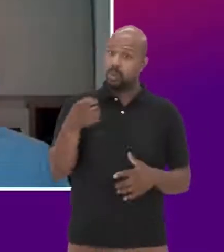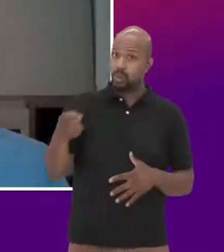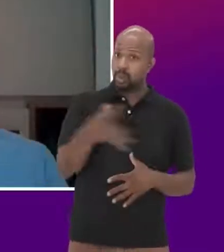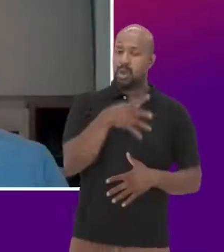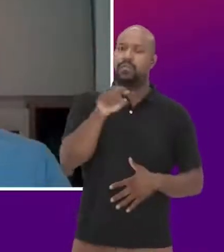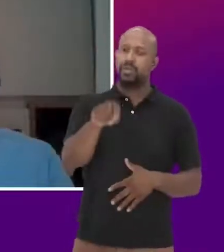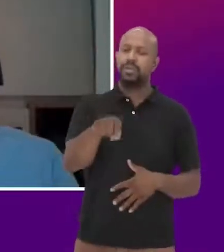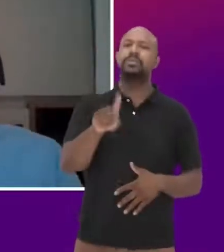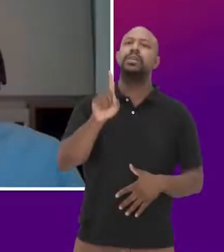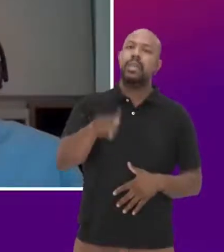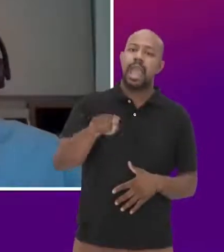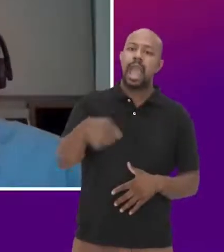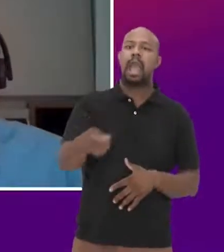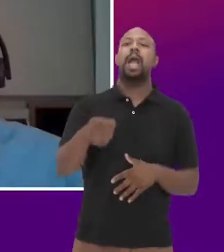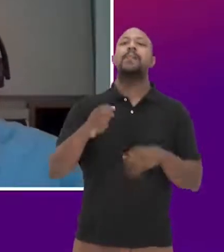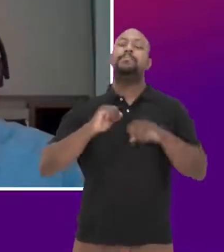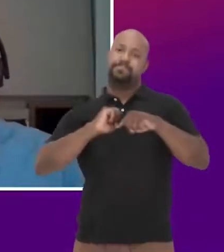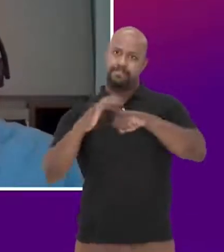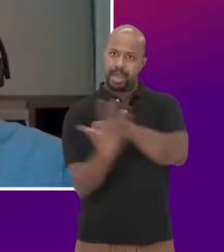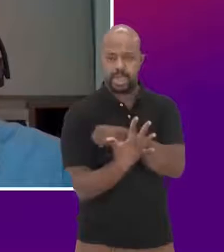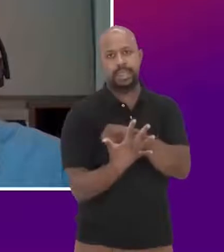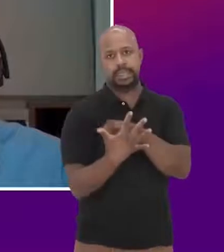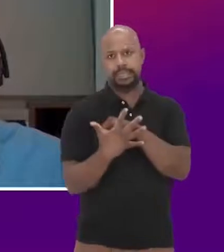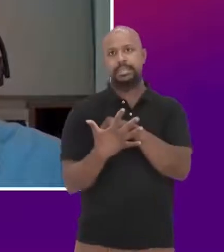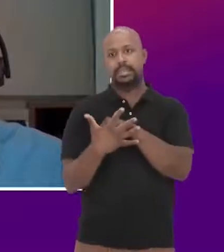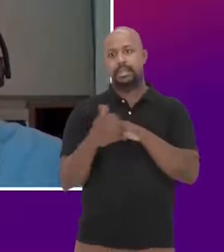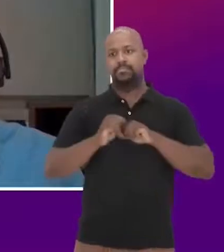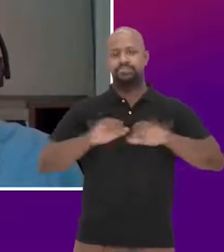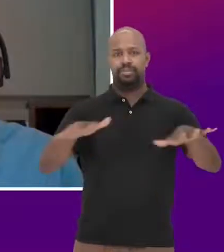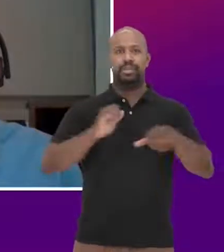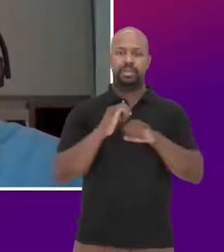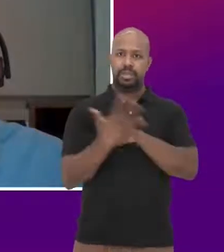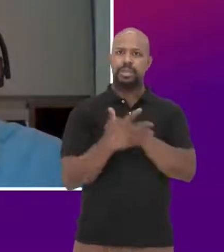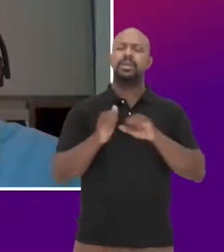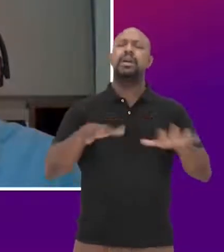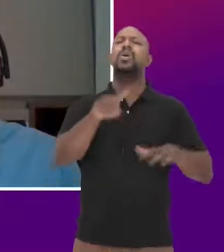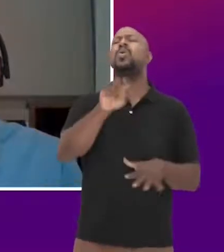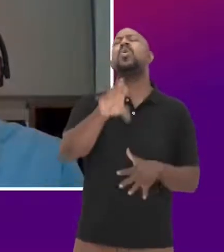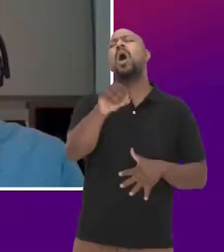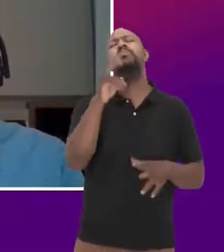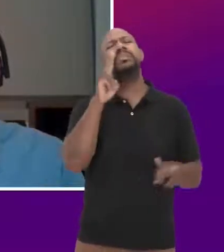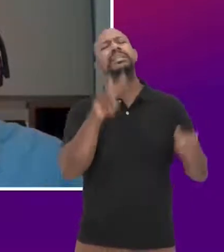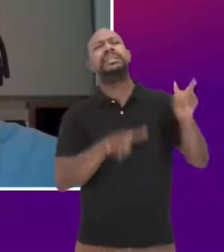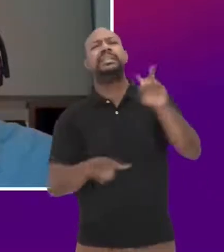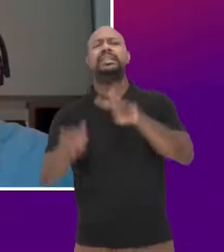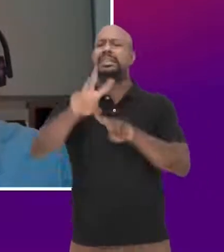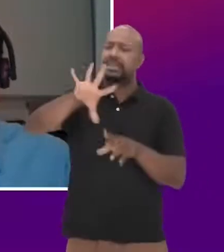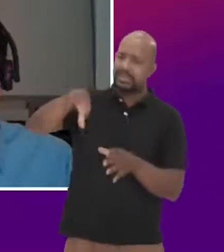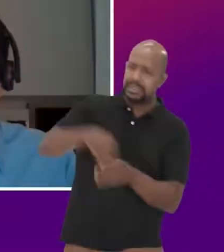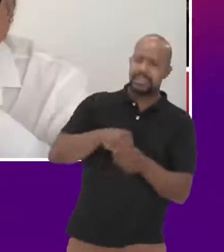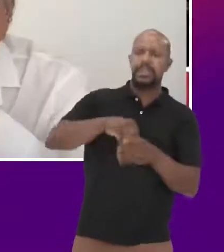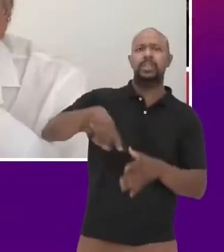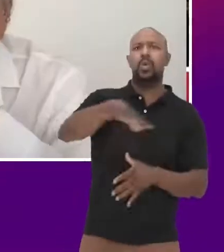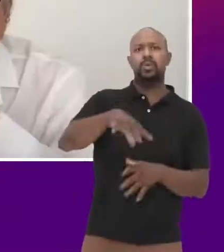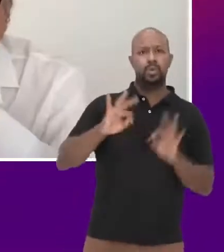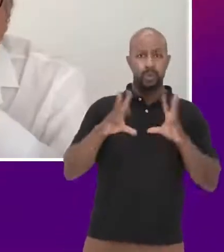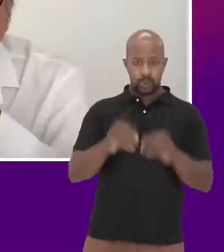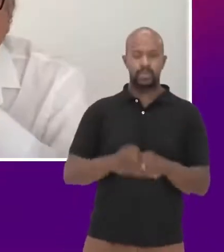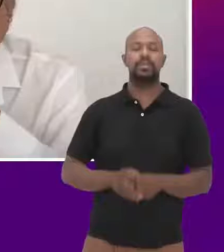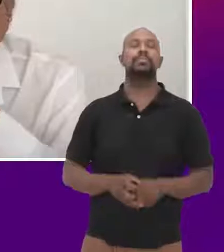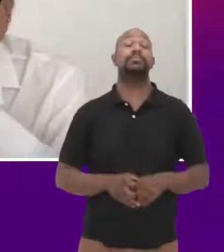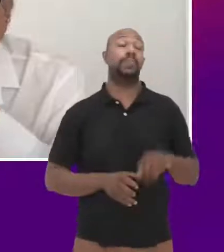novo nisto que se chama pandemia do coronavírus. Como é que você olha isso dentro desse contexto inteiro?